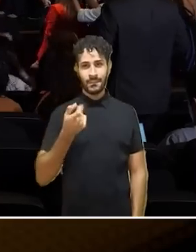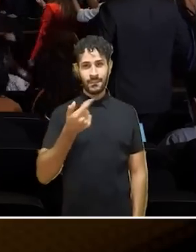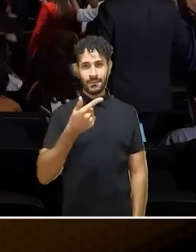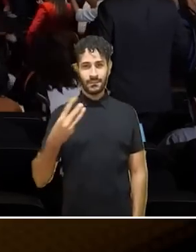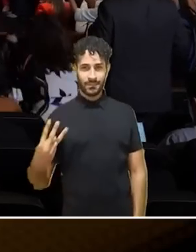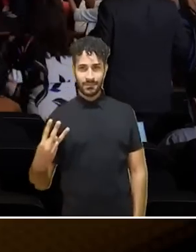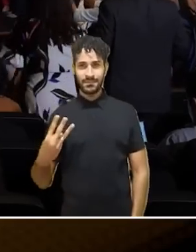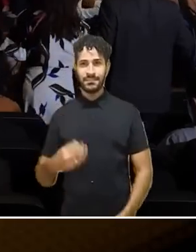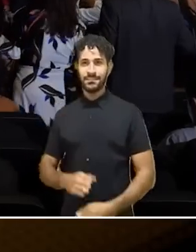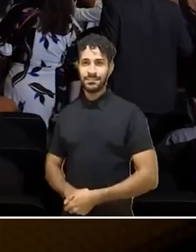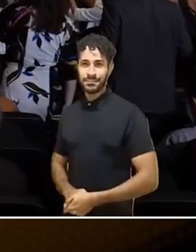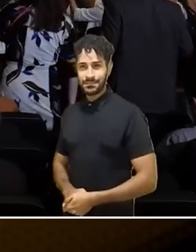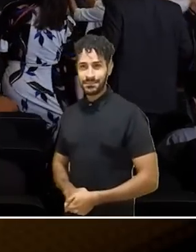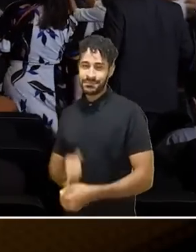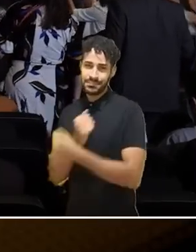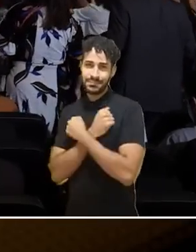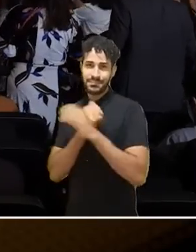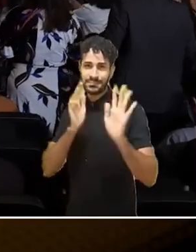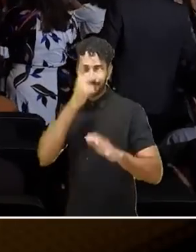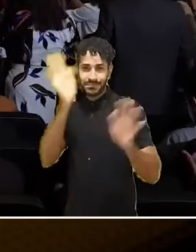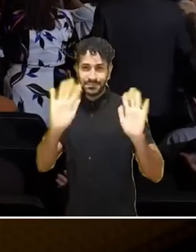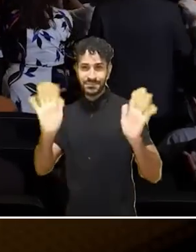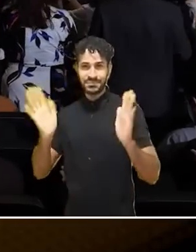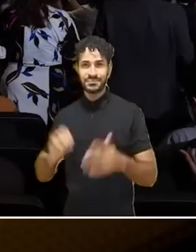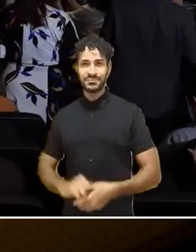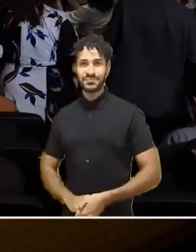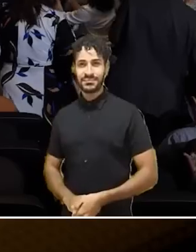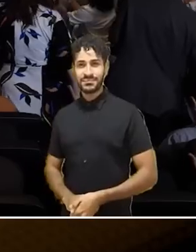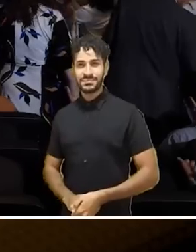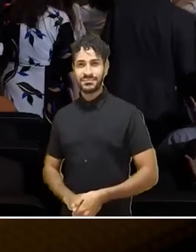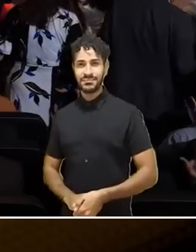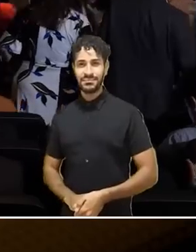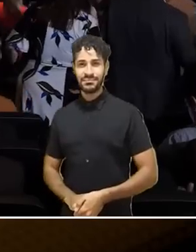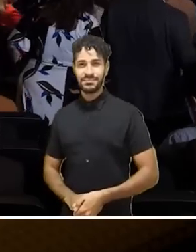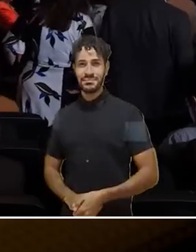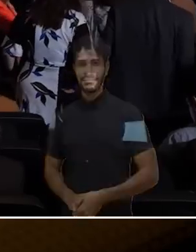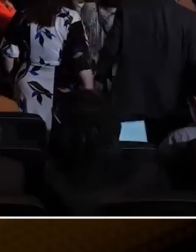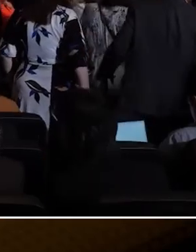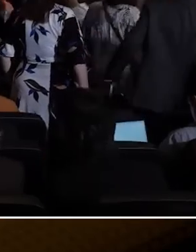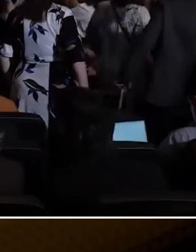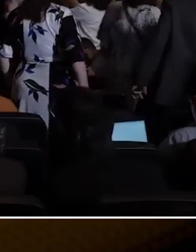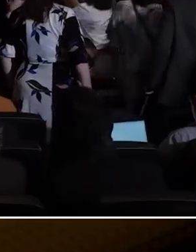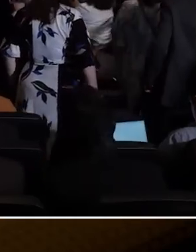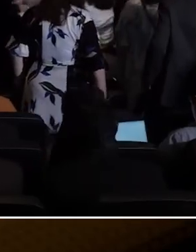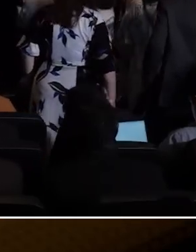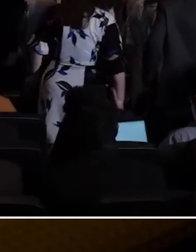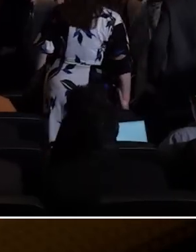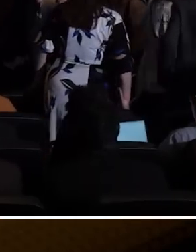porque nós estamos diante de uma ditadura que não está respeitando a